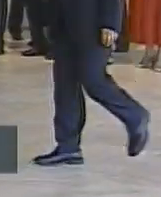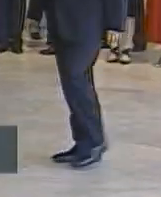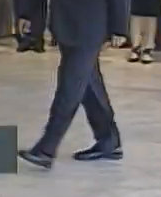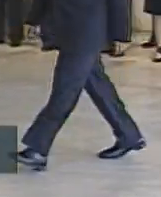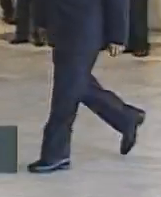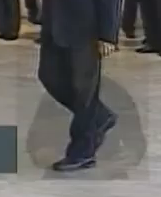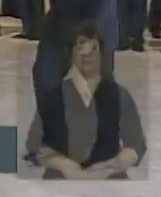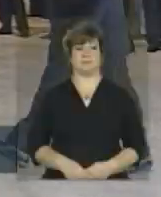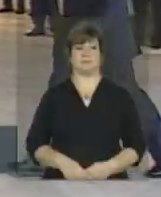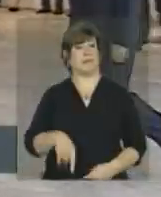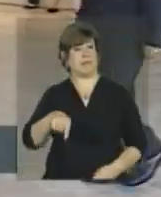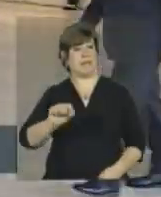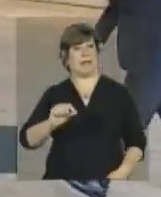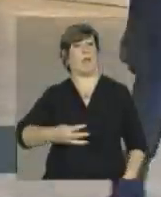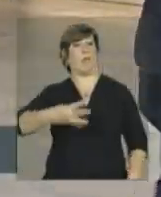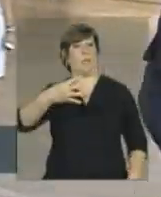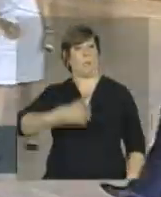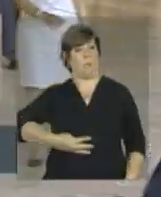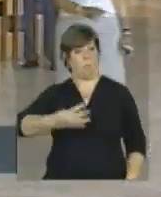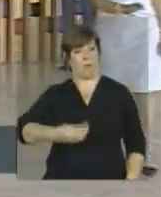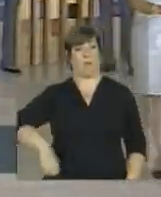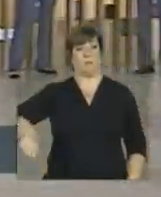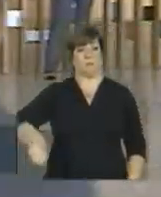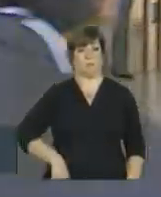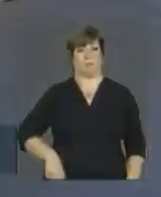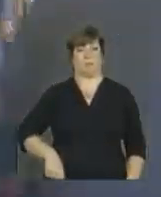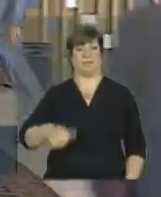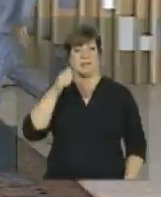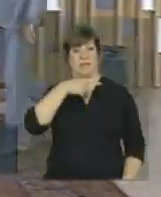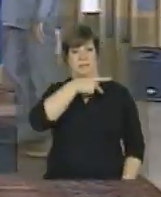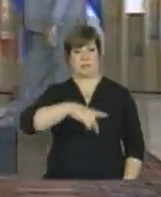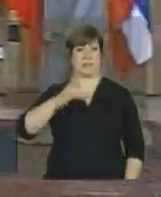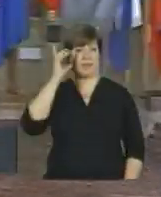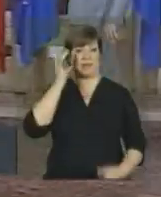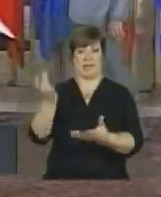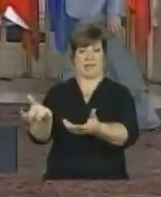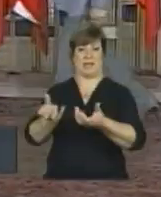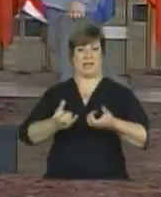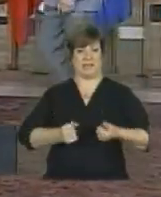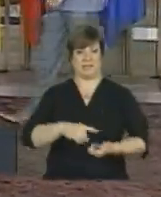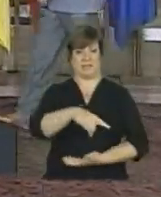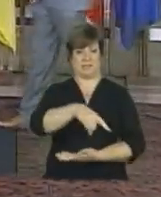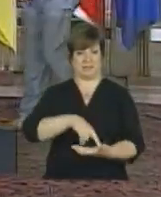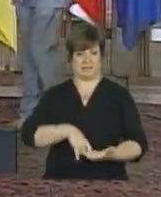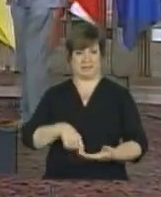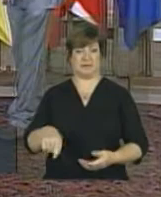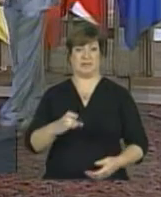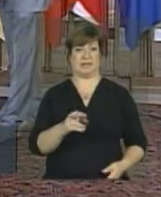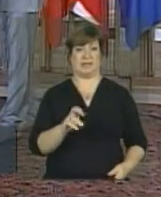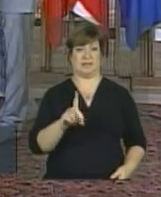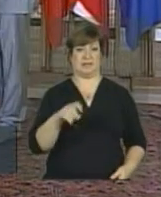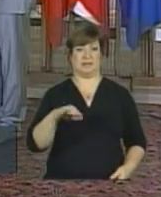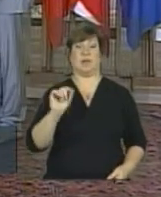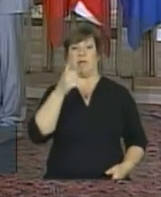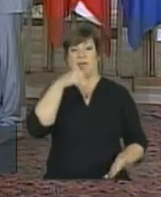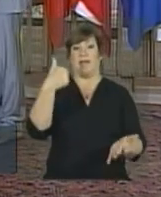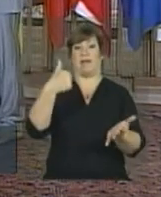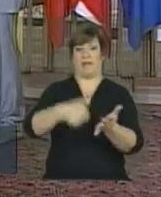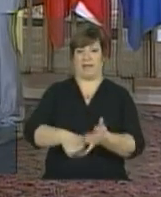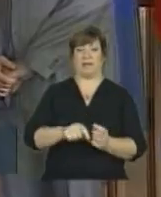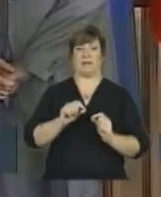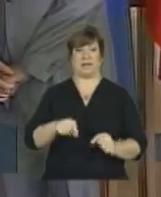Este é o quarto embaixador que a presidenta Dilma Rousseff recebe no dia de hoje, a sua carta